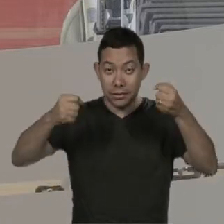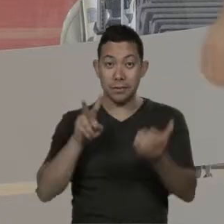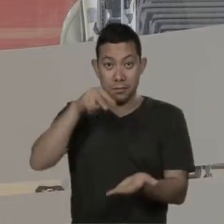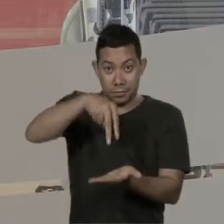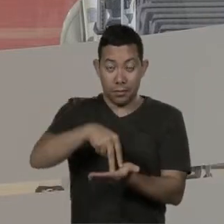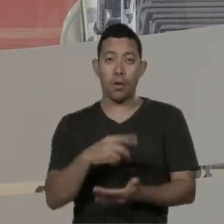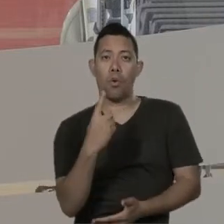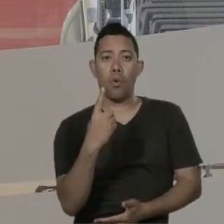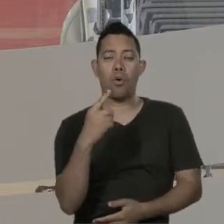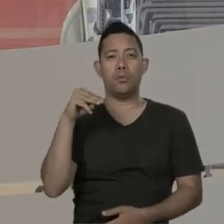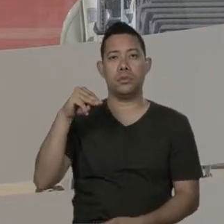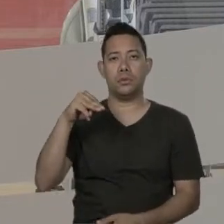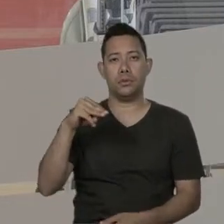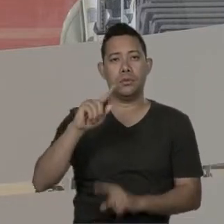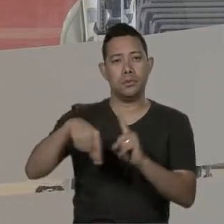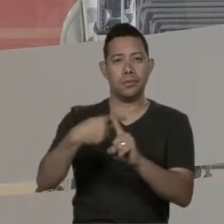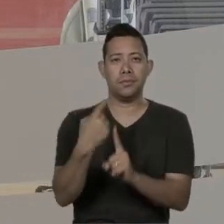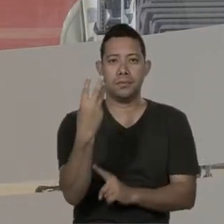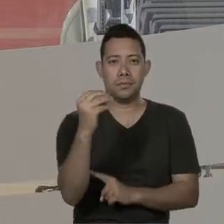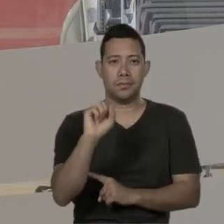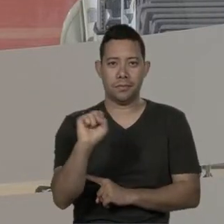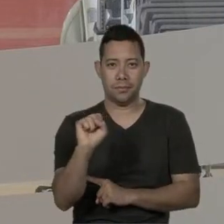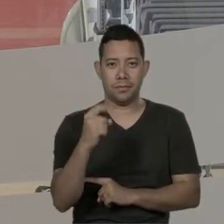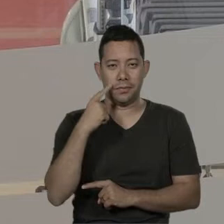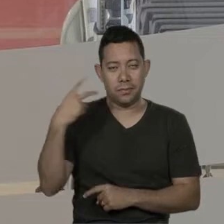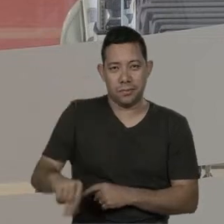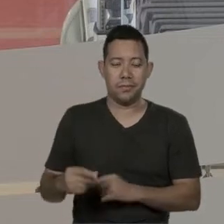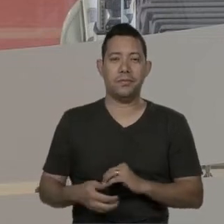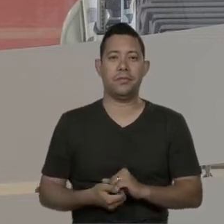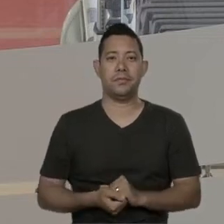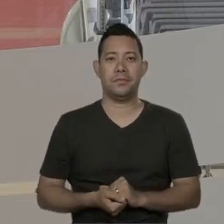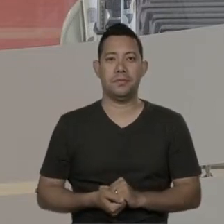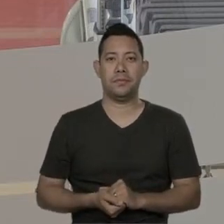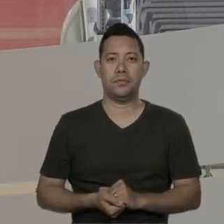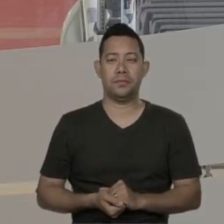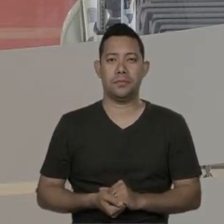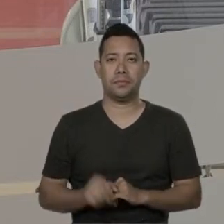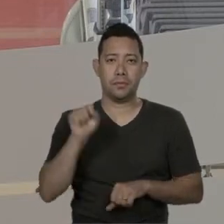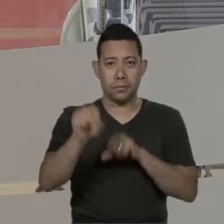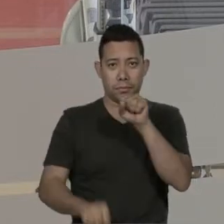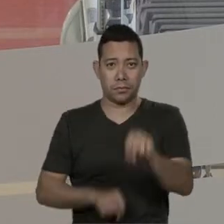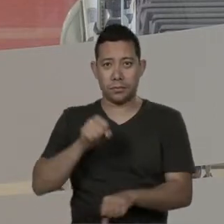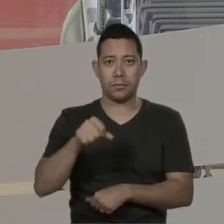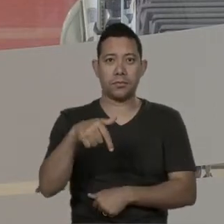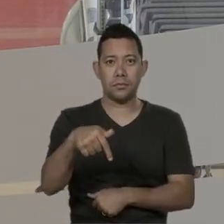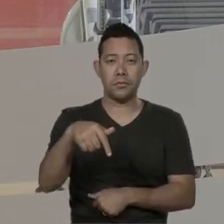pegada 3, 1 minuto e meio. Bora comigo. Gira no máximo a 70